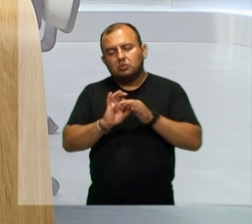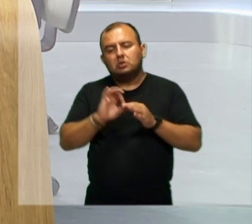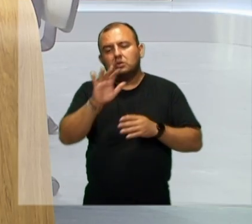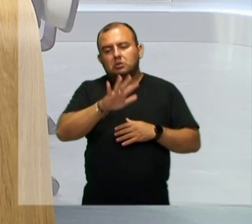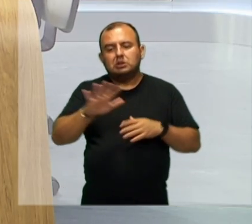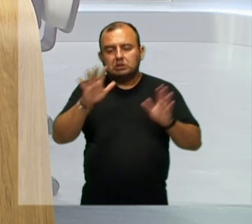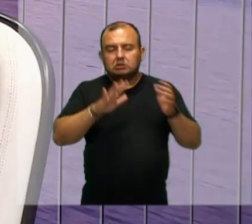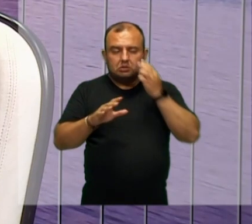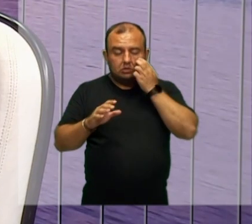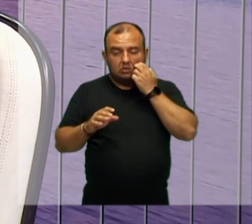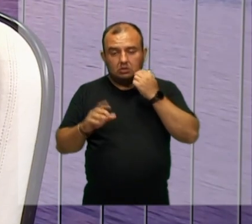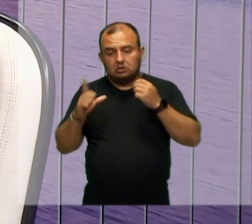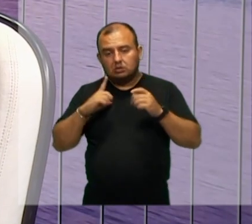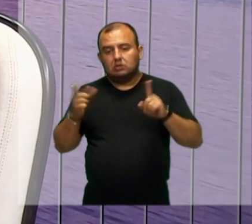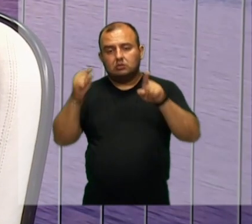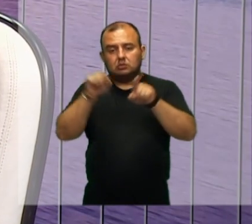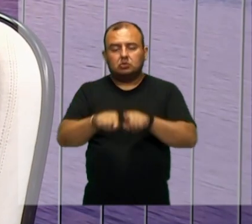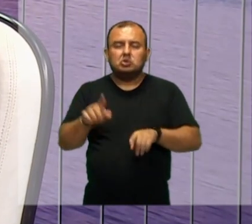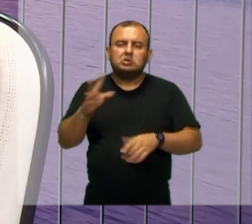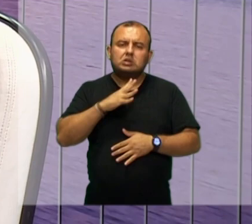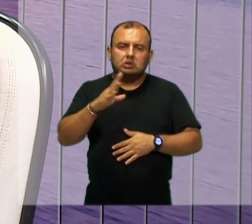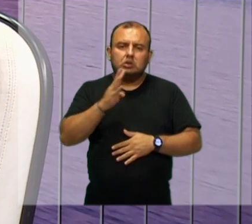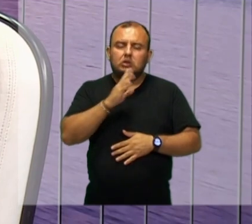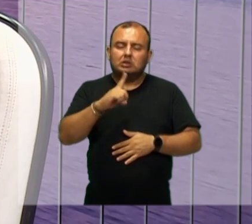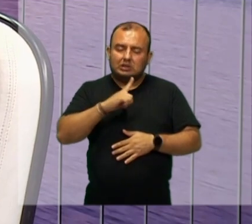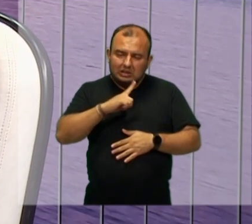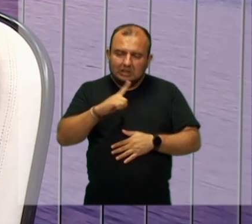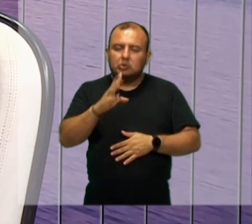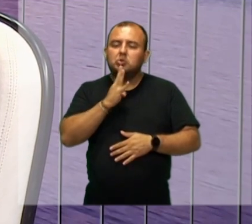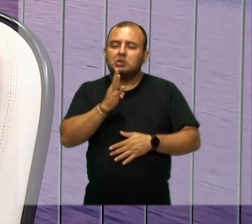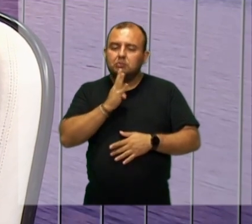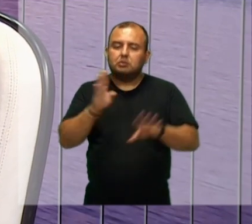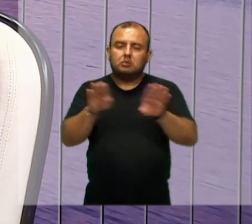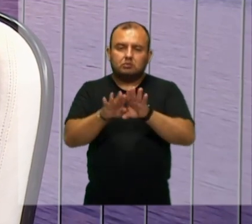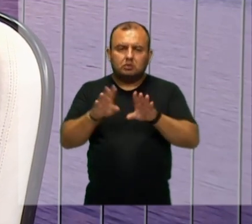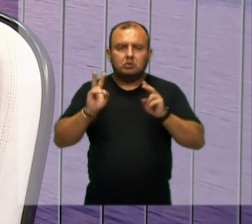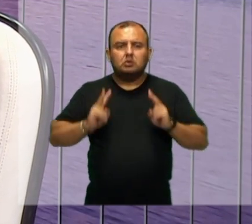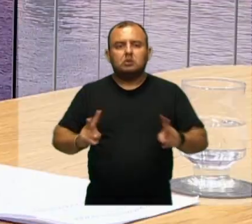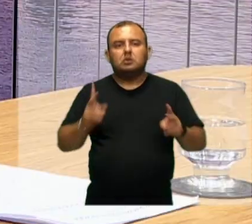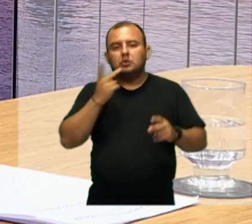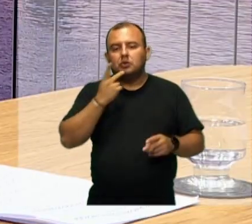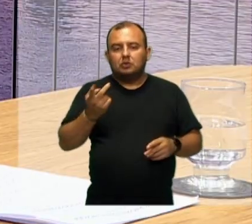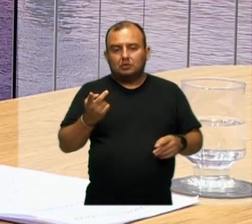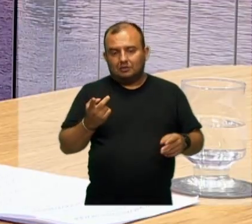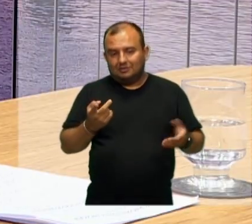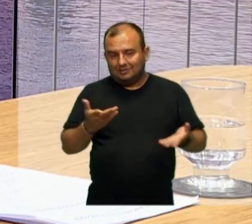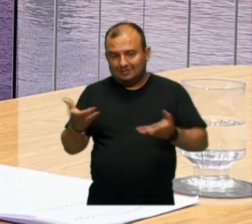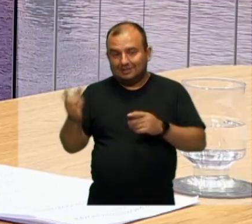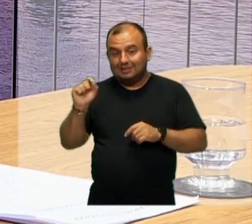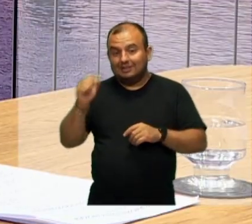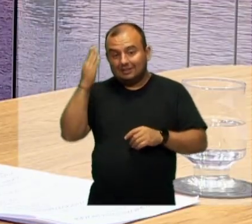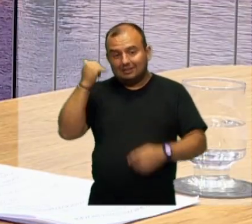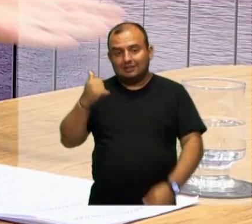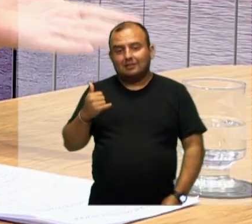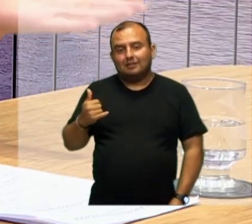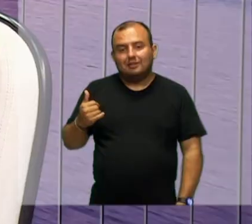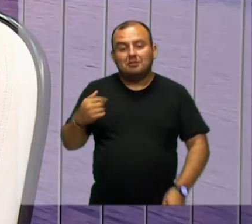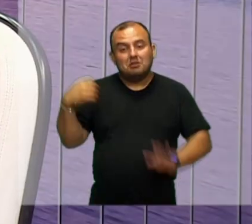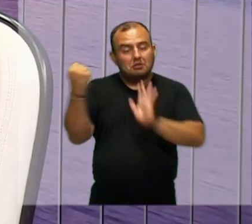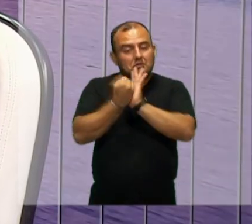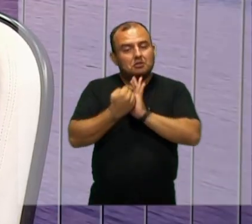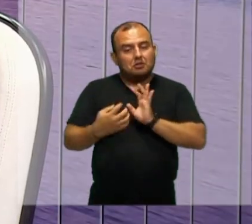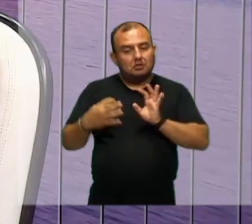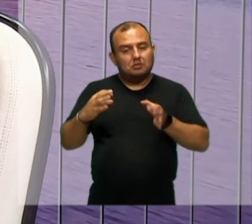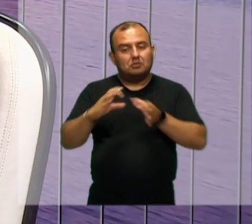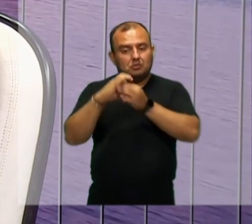buscar visibilidade, buscar reconhecimento, né? Eu sempre digo que... Então aí, gente, quem sabe atrela a tua marca a